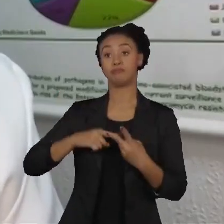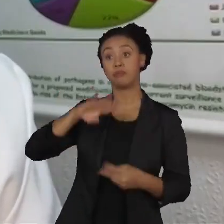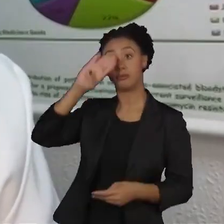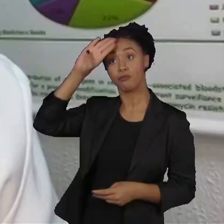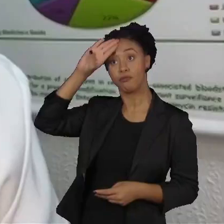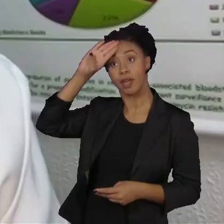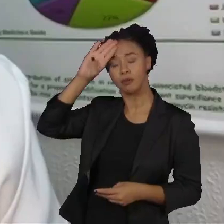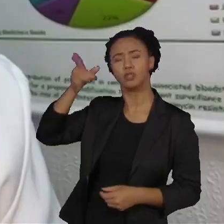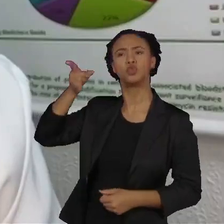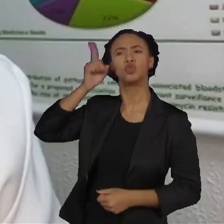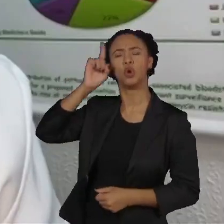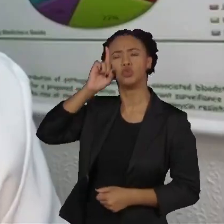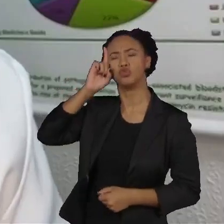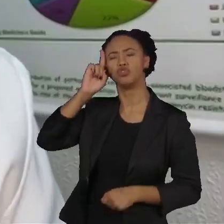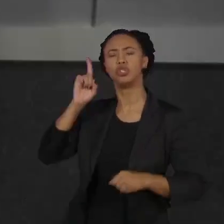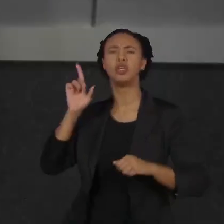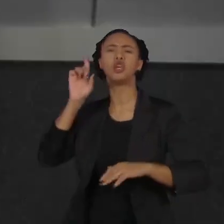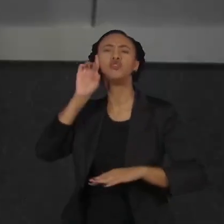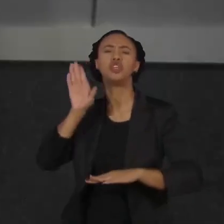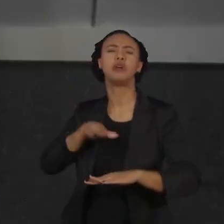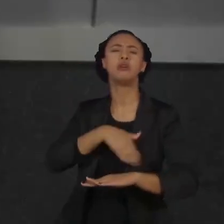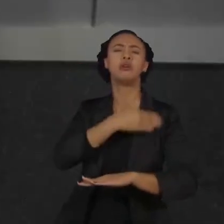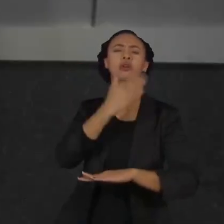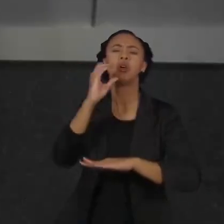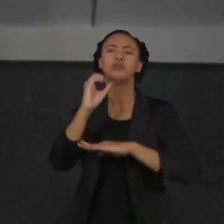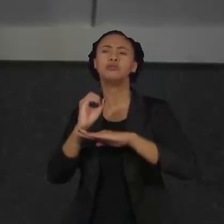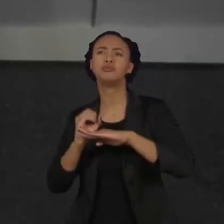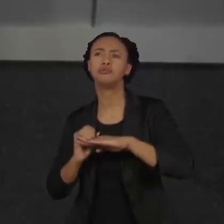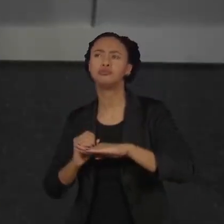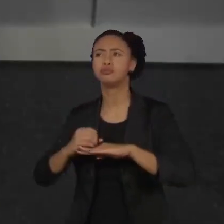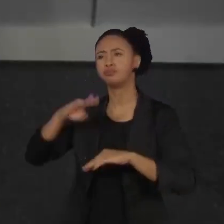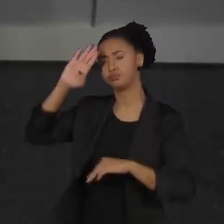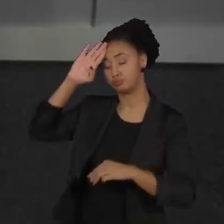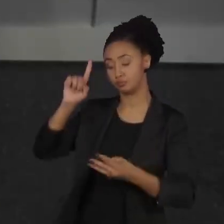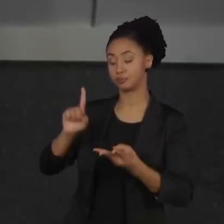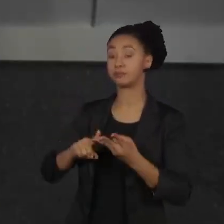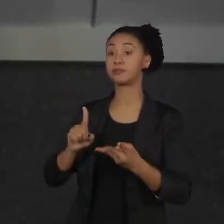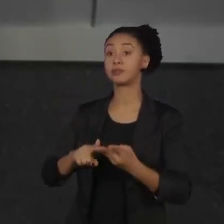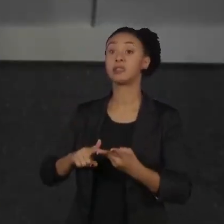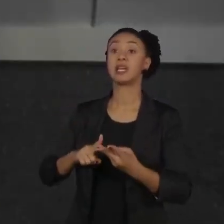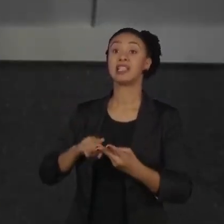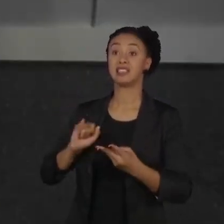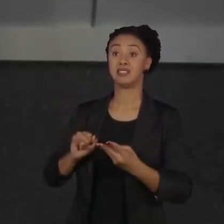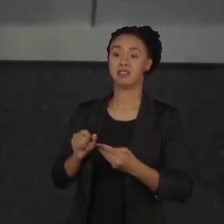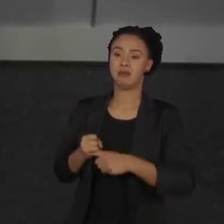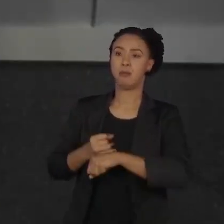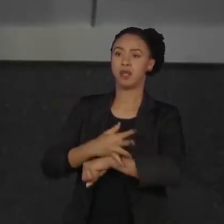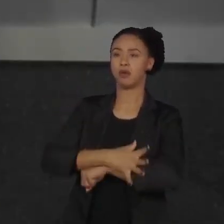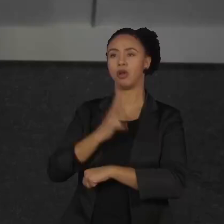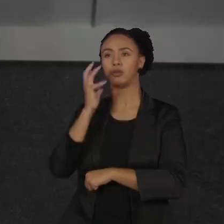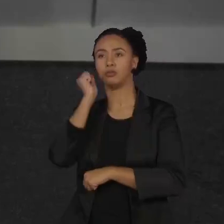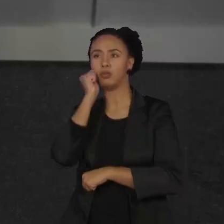febre diária no final da tarde, sudorese noturna, pessoa que sua muito à noite, mesmo no